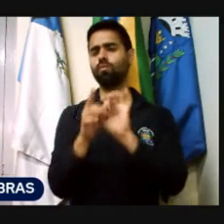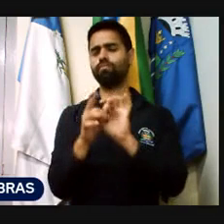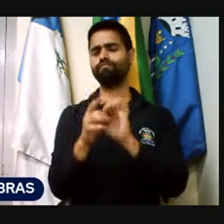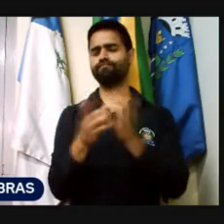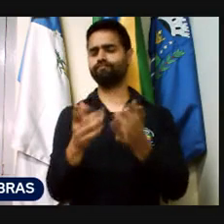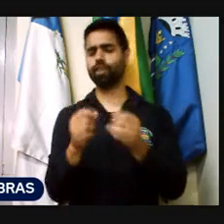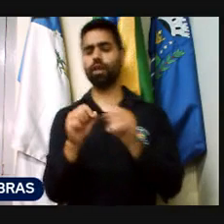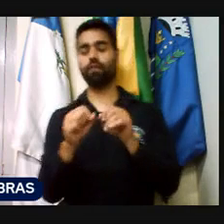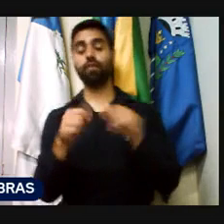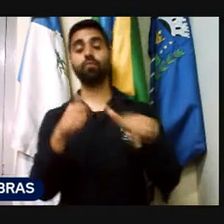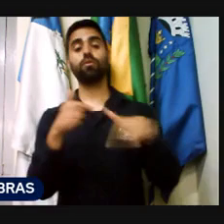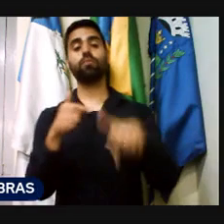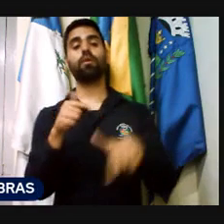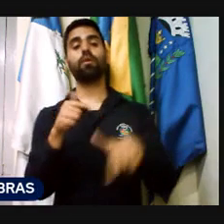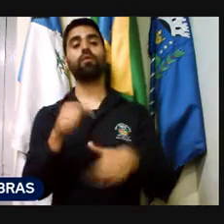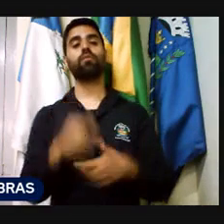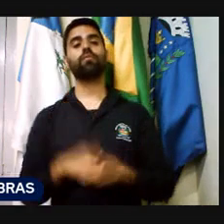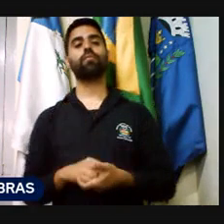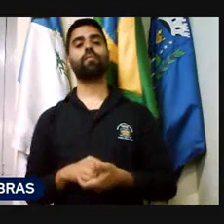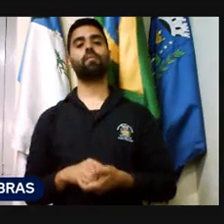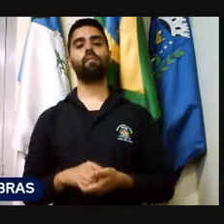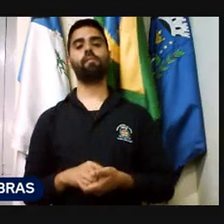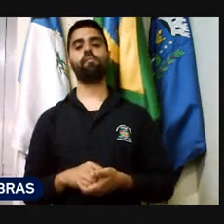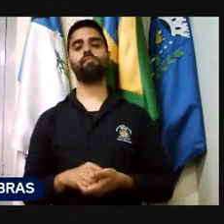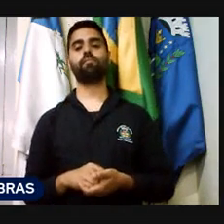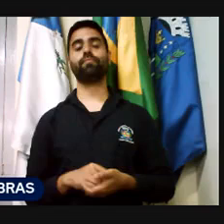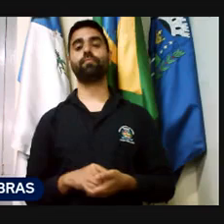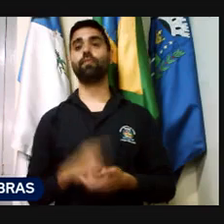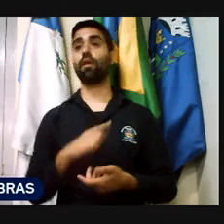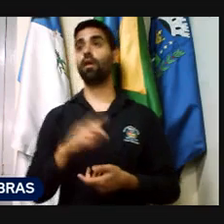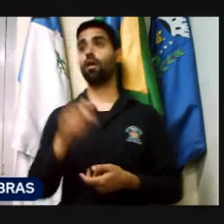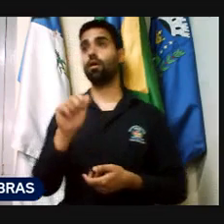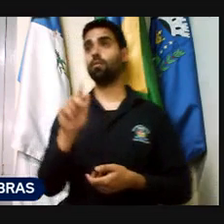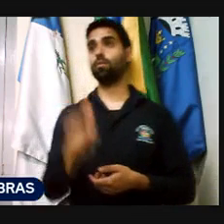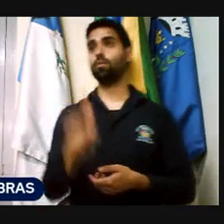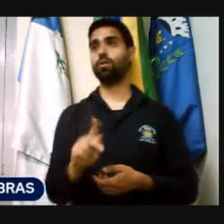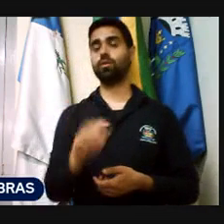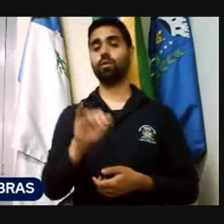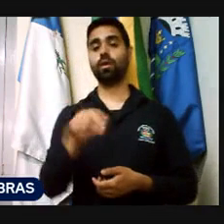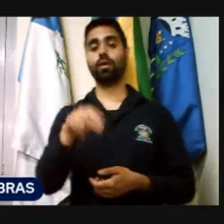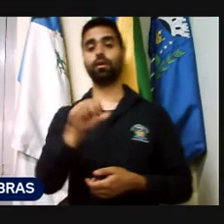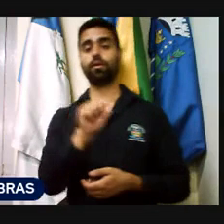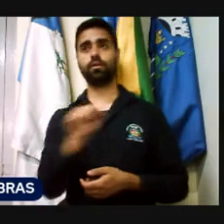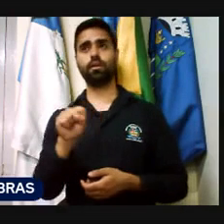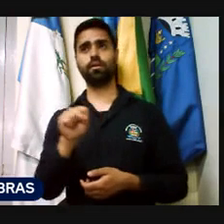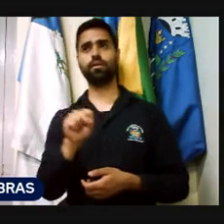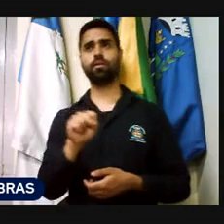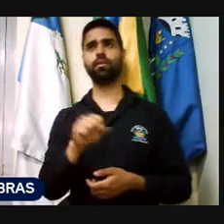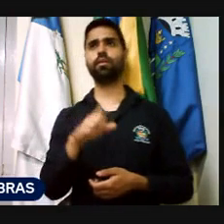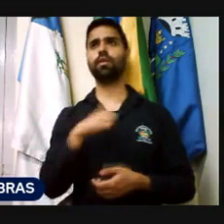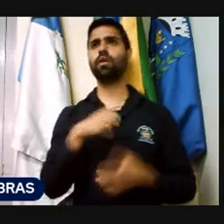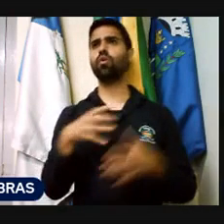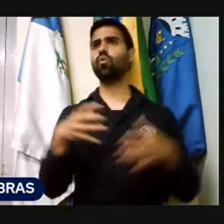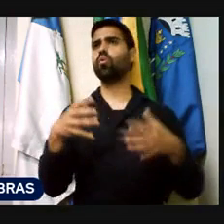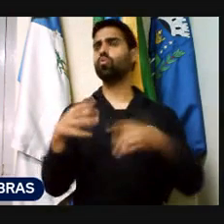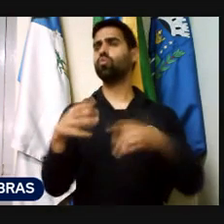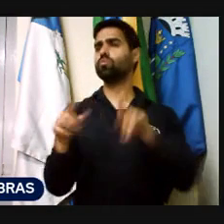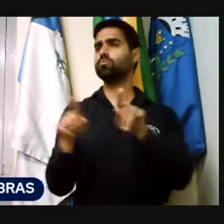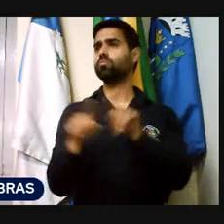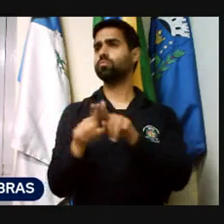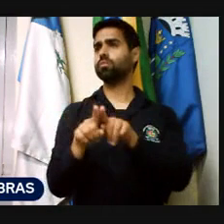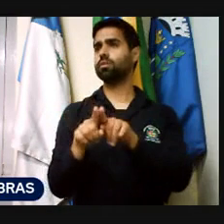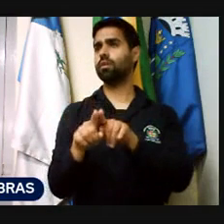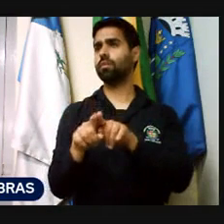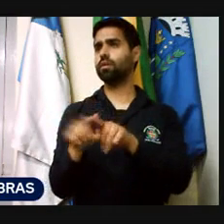ação relacionada às aposentadorias do INSS. Nós estamos com uma equipe da Defensoria Pública que